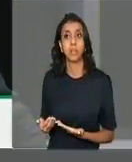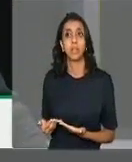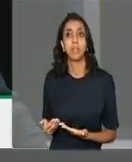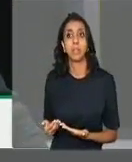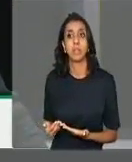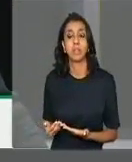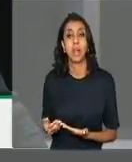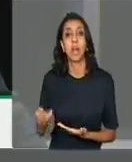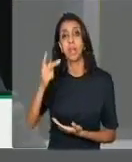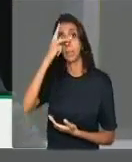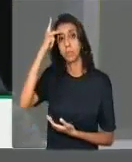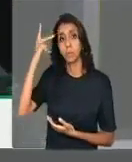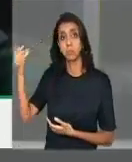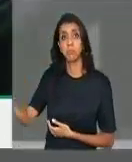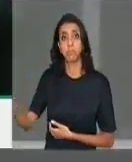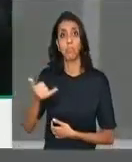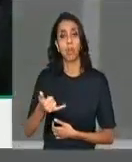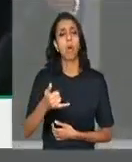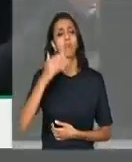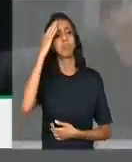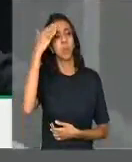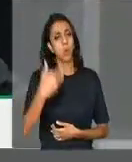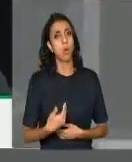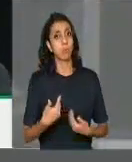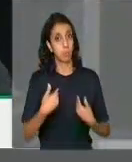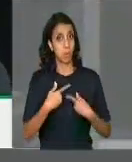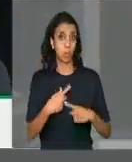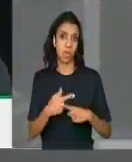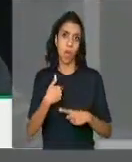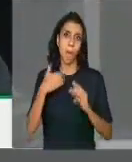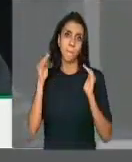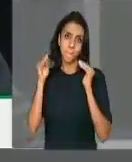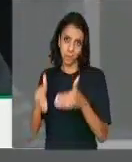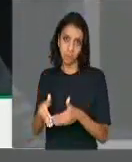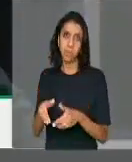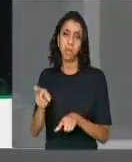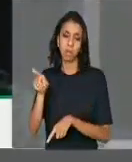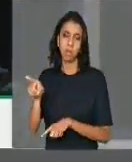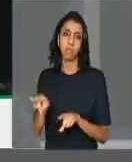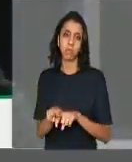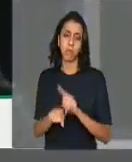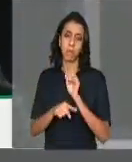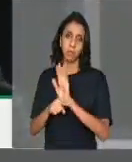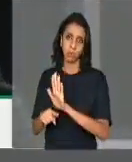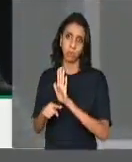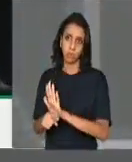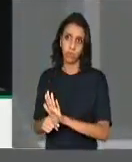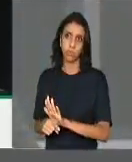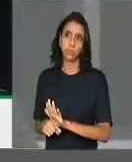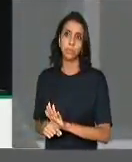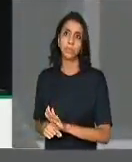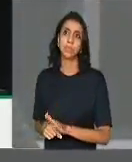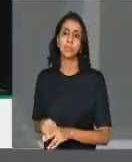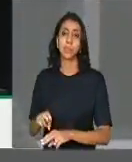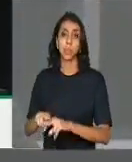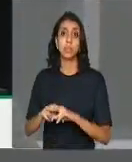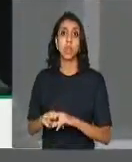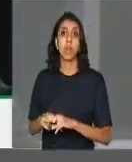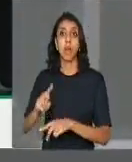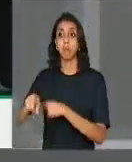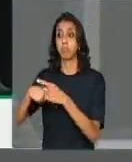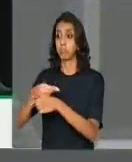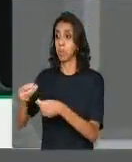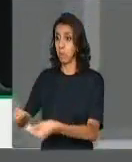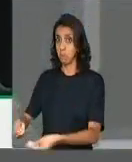minha participação militante como ex-deputado estadual e me fez merecer comendas. Então,